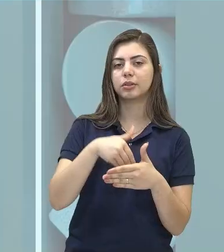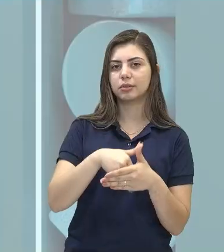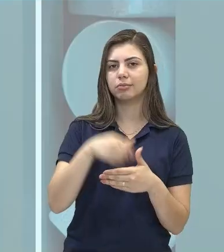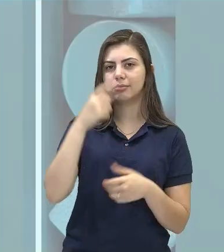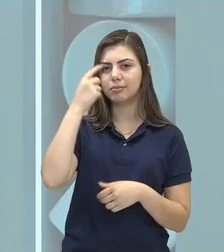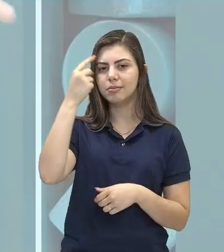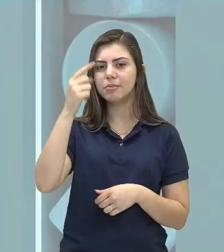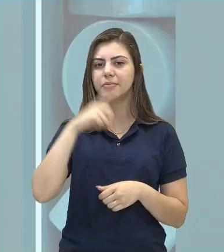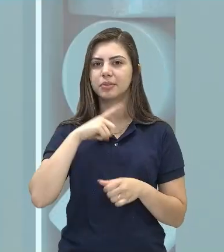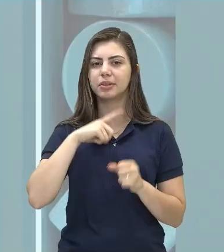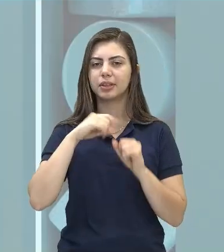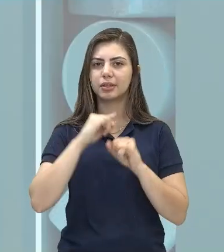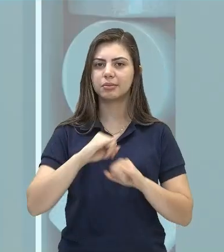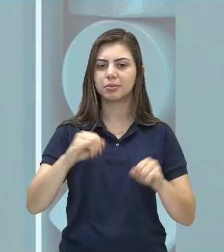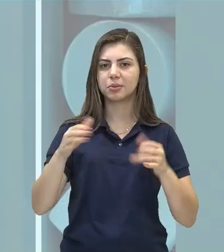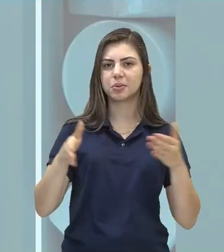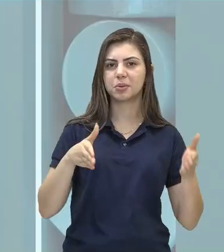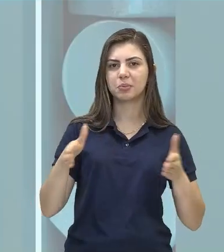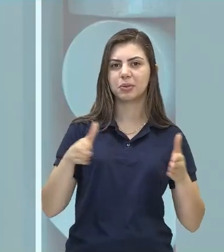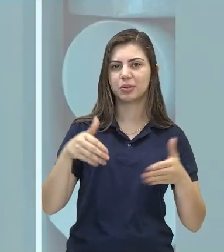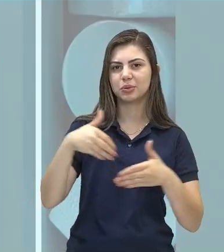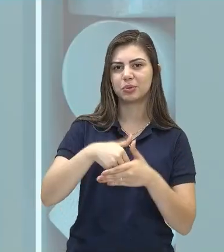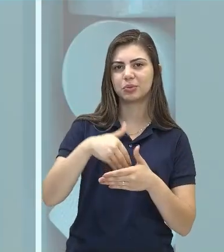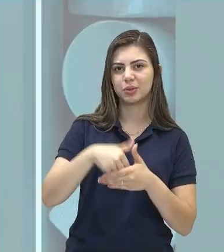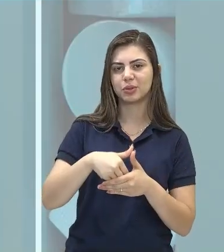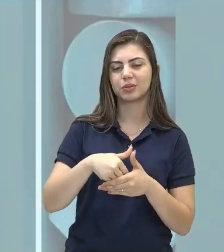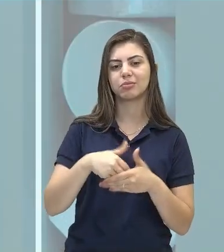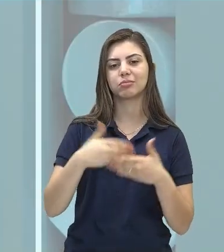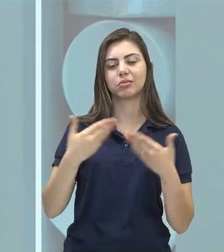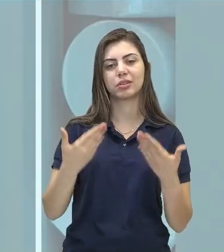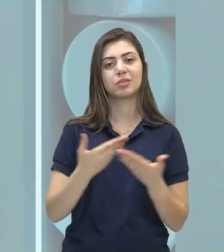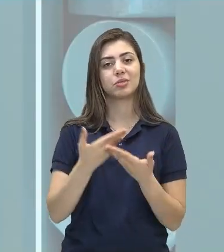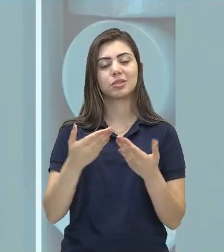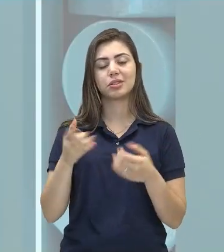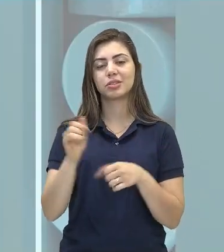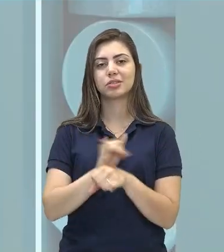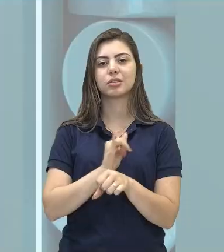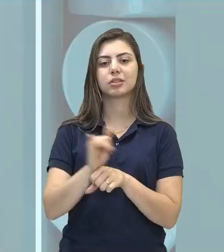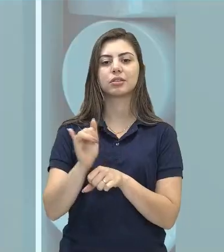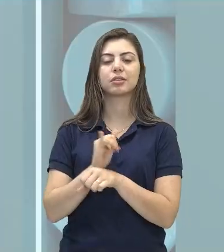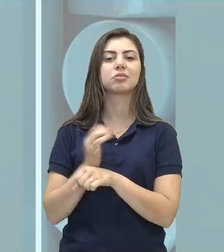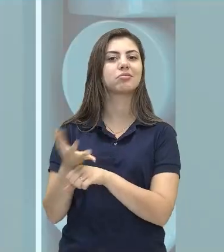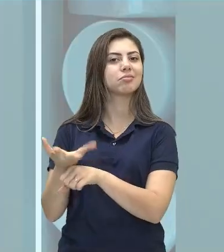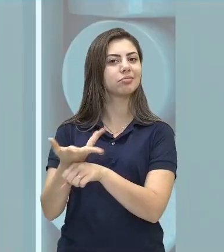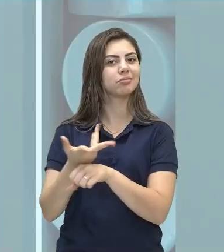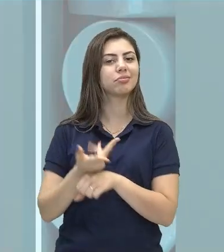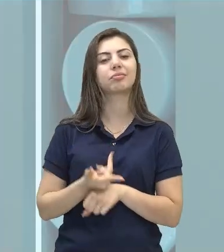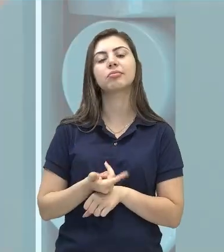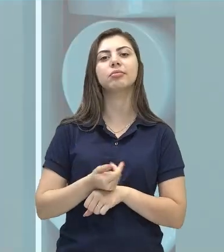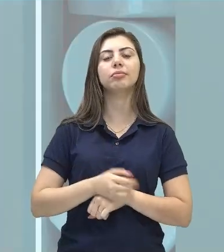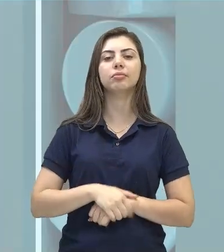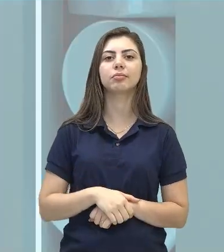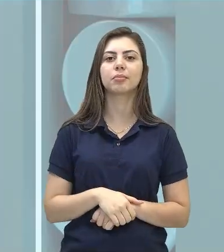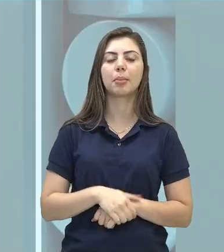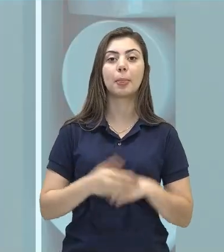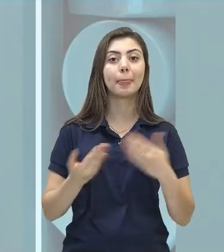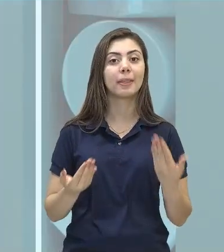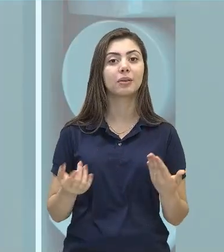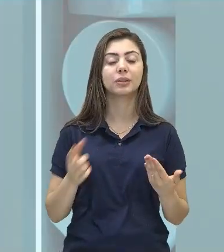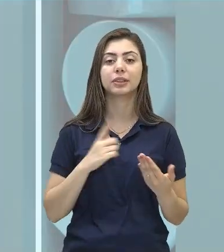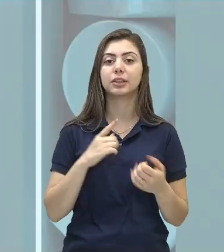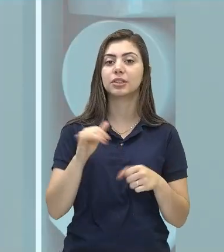campanhas, na época da eleição, que se pede um voto? Você está utilizando estratégias de persuasão. Né? Nós estamos utilizando